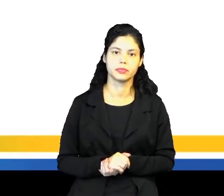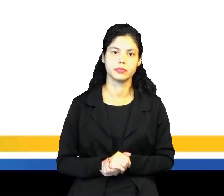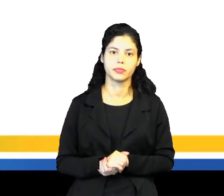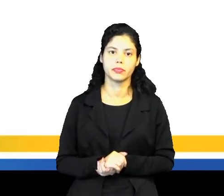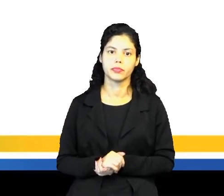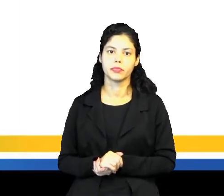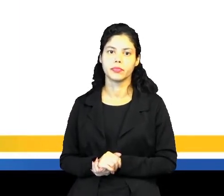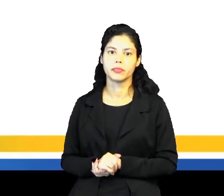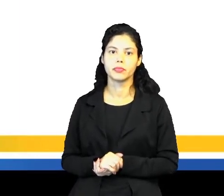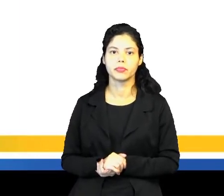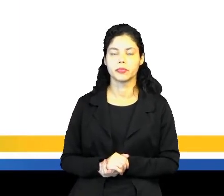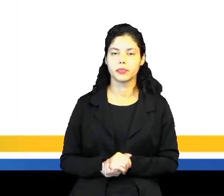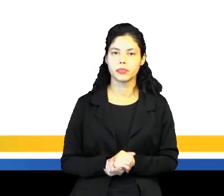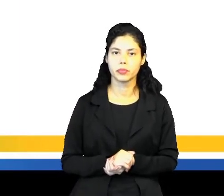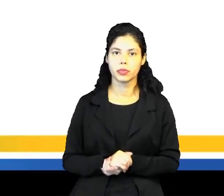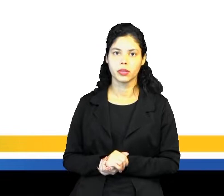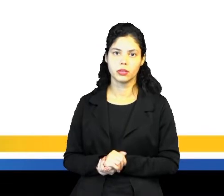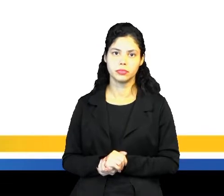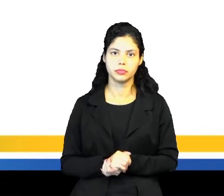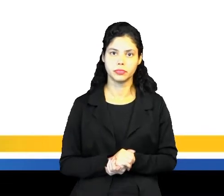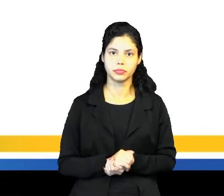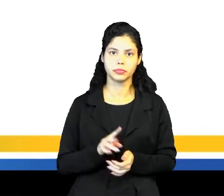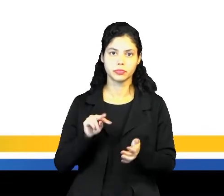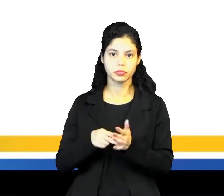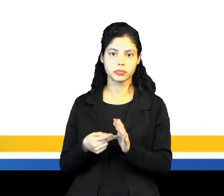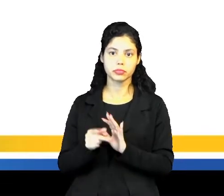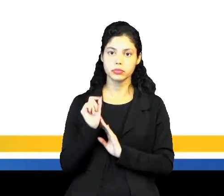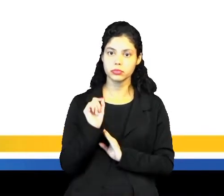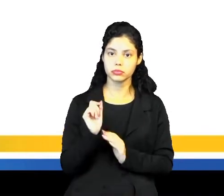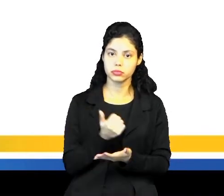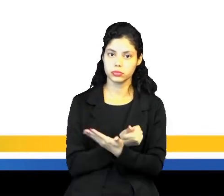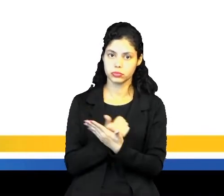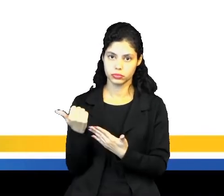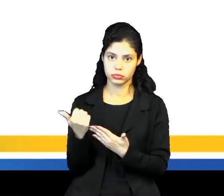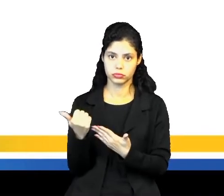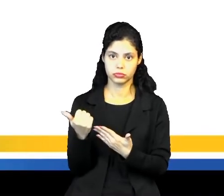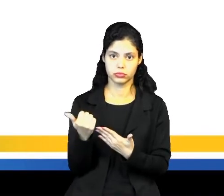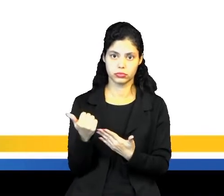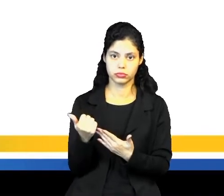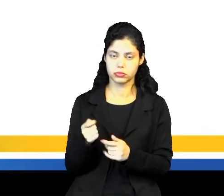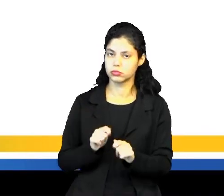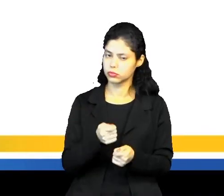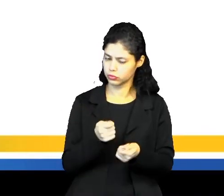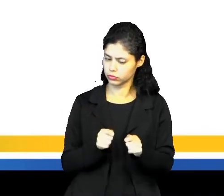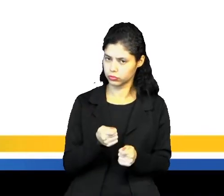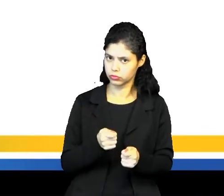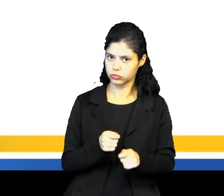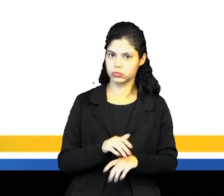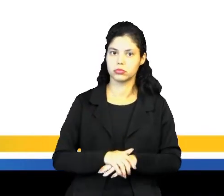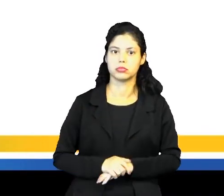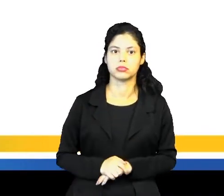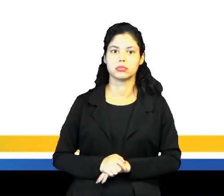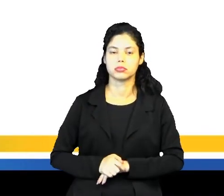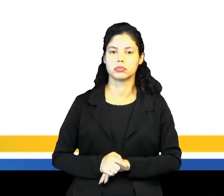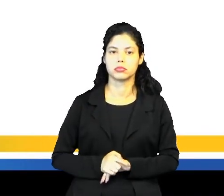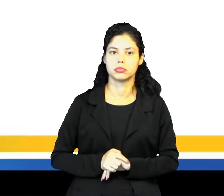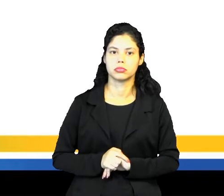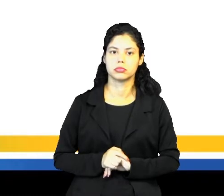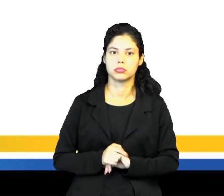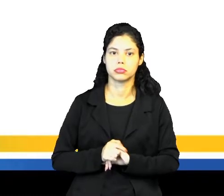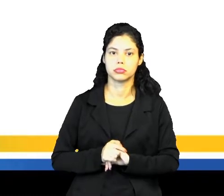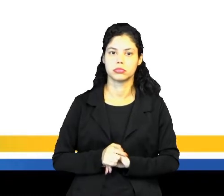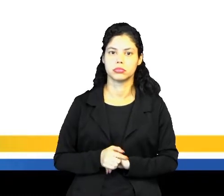ele fala terno de manos, né? Quer dizer que suas ações são controladas, tá? Lento de